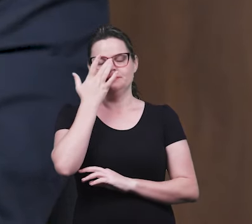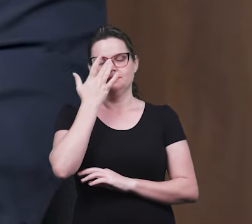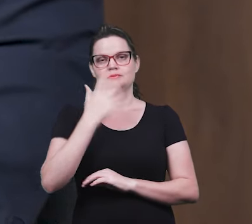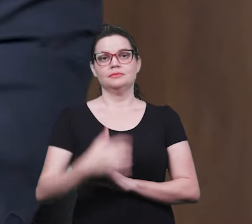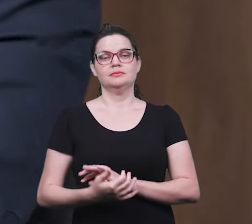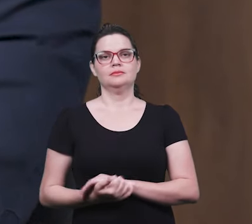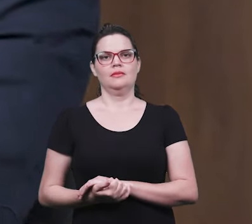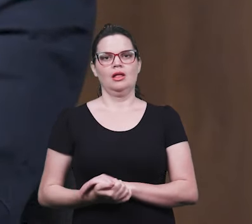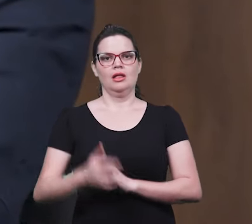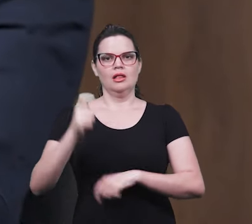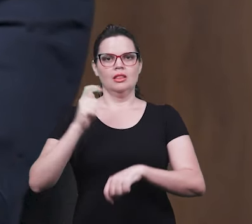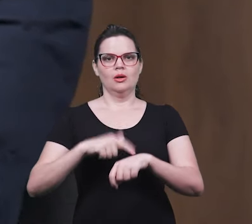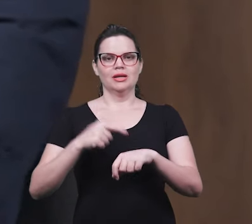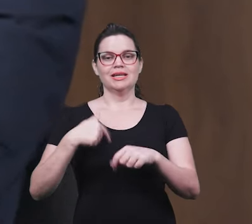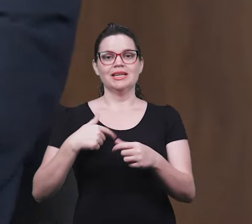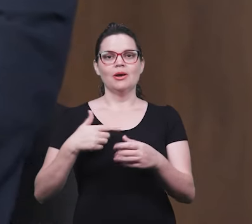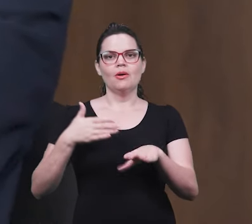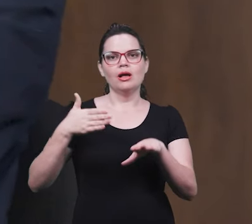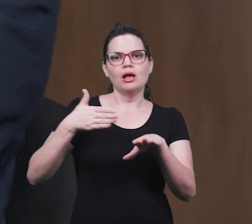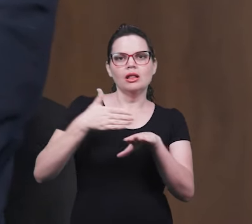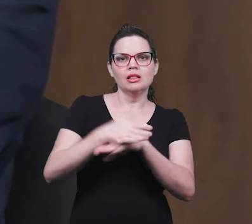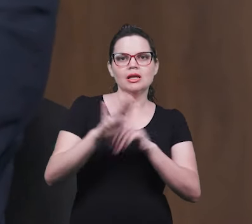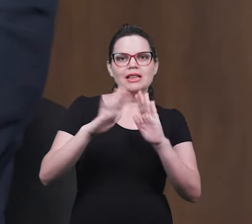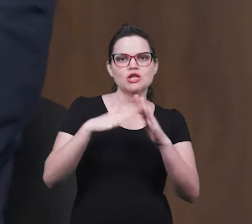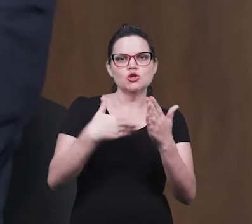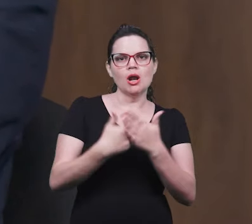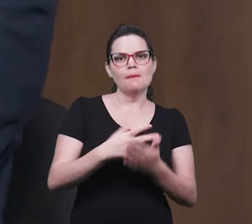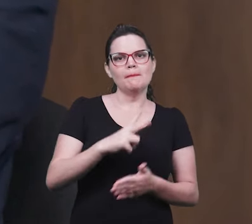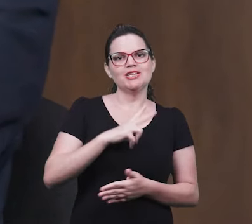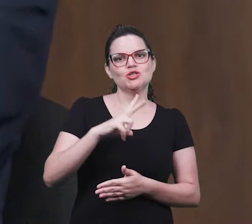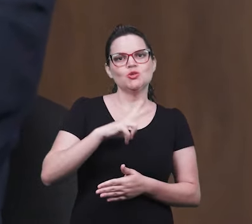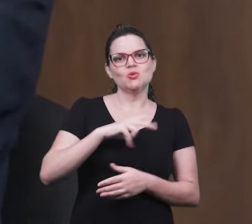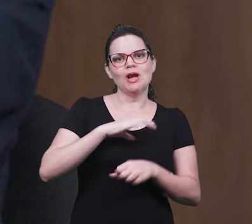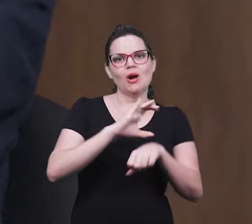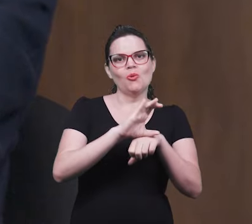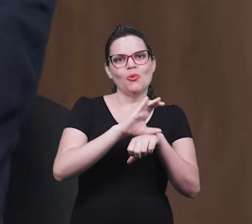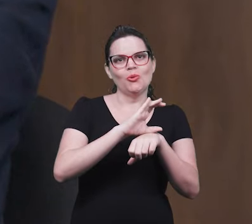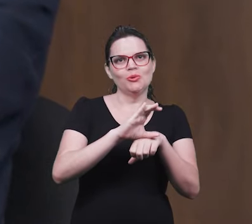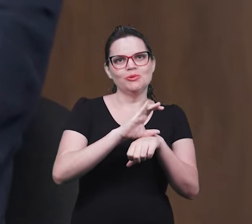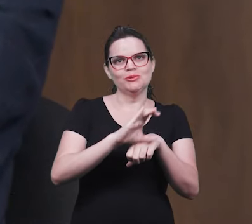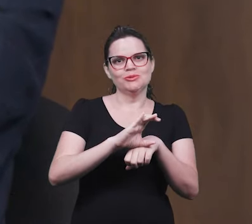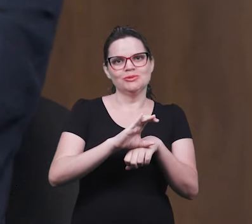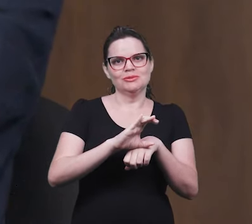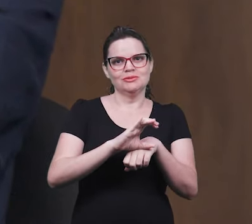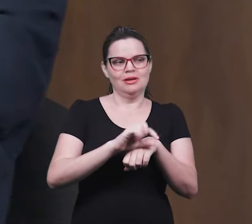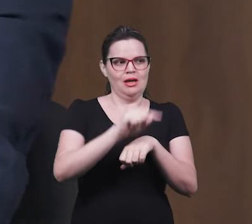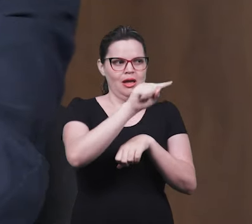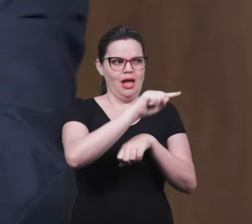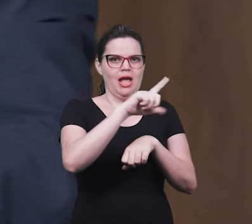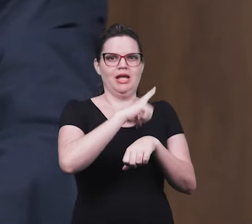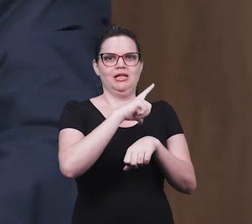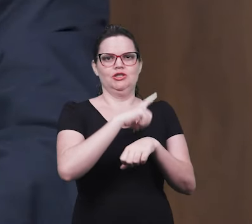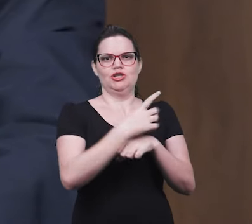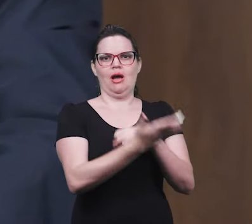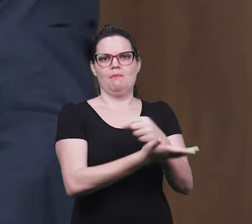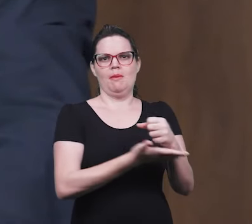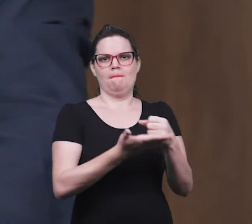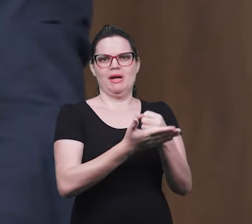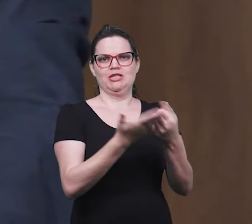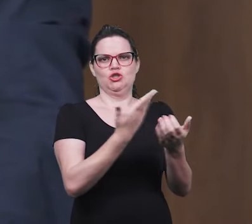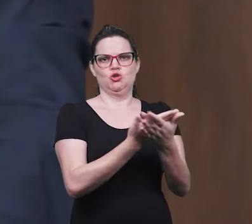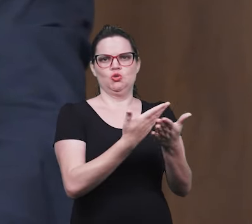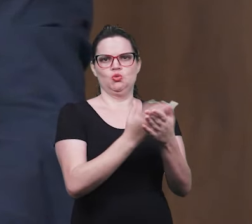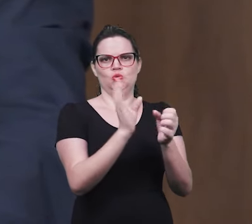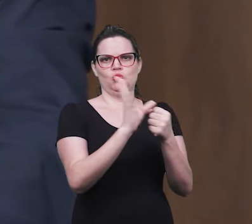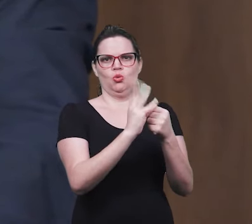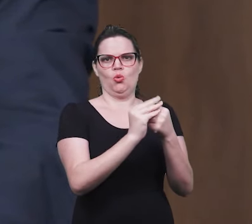eu entrei no Salesiano para fazer cursinho, eu não tinha a base que os outros tinham. 90% dos meus